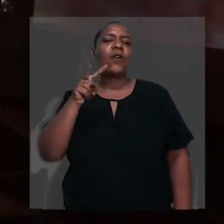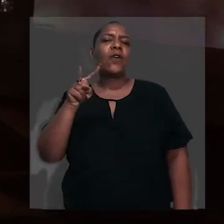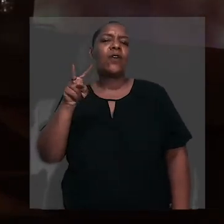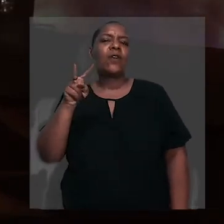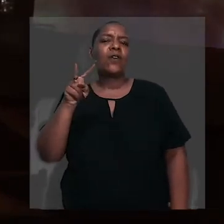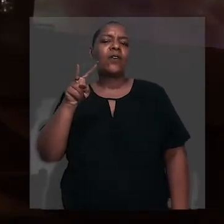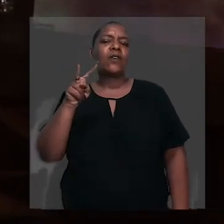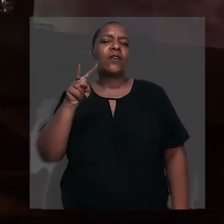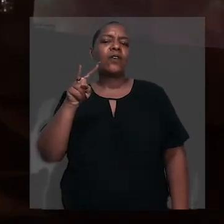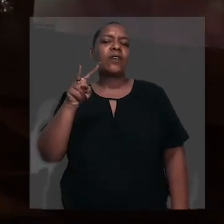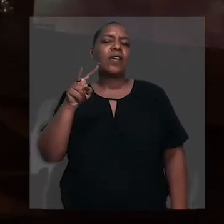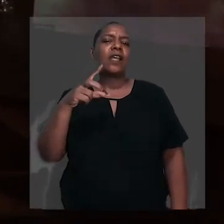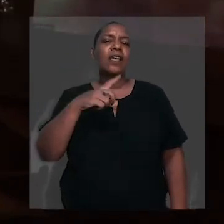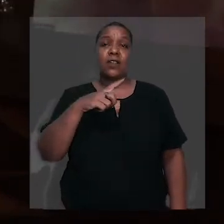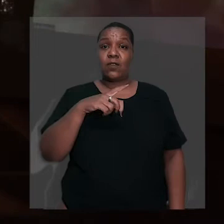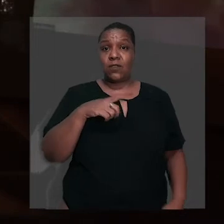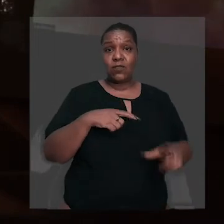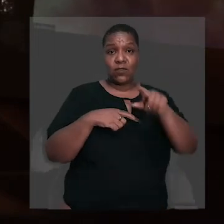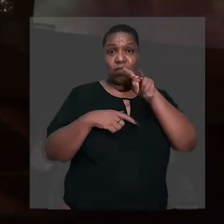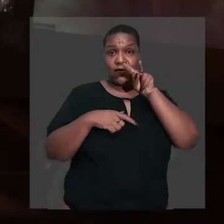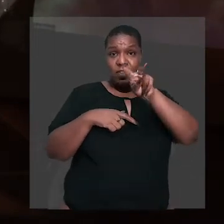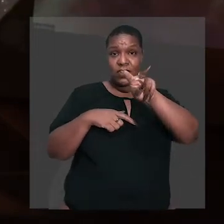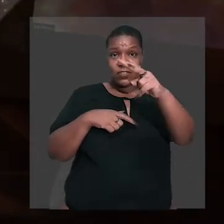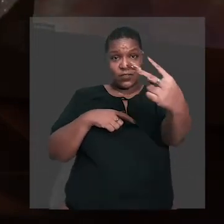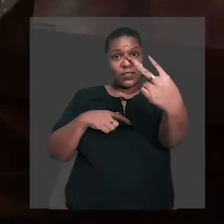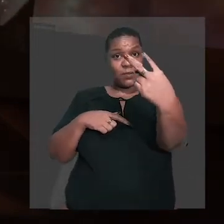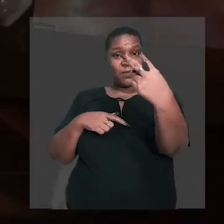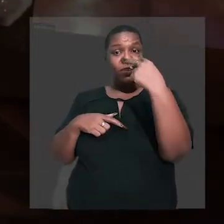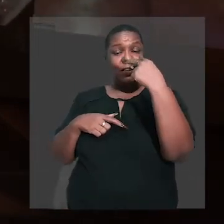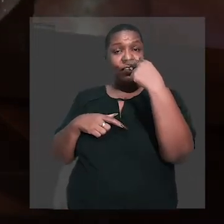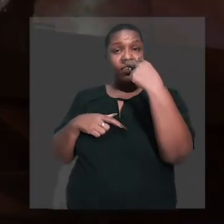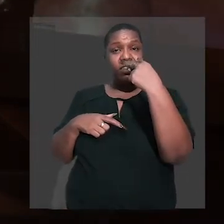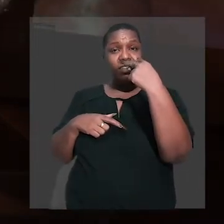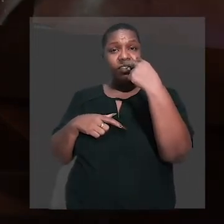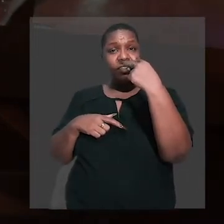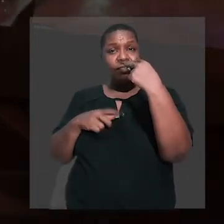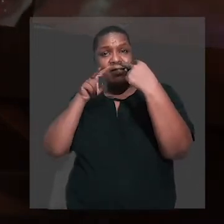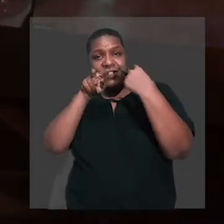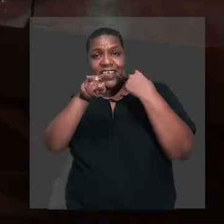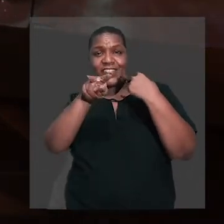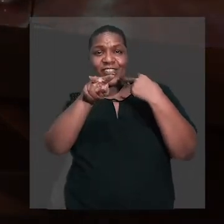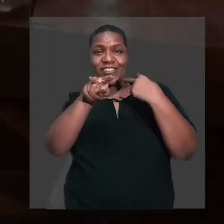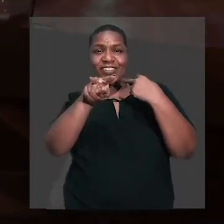Tipo, um espelho infinito. Eu te vejo e você me vê te vendo.